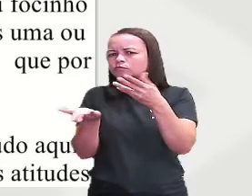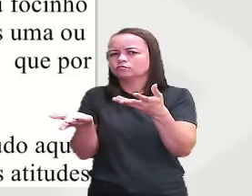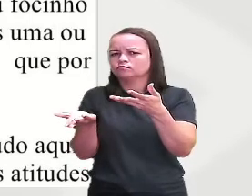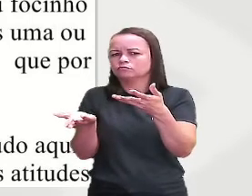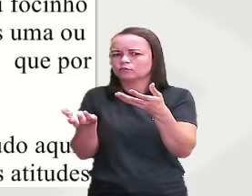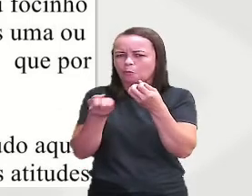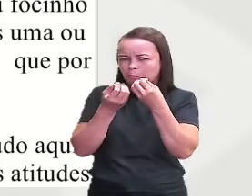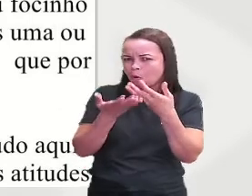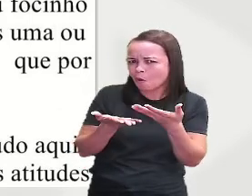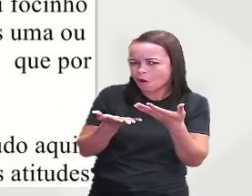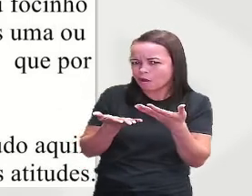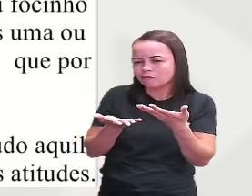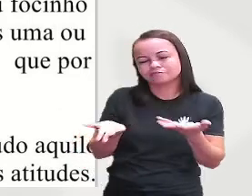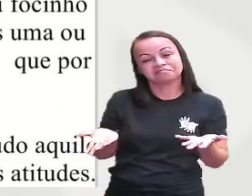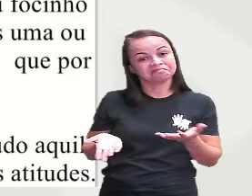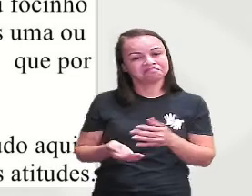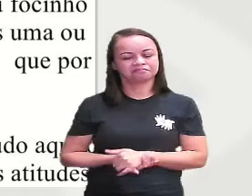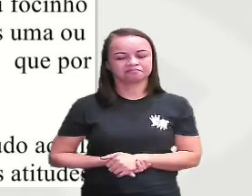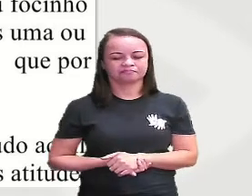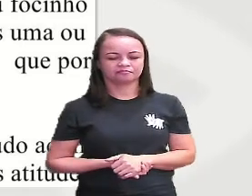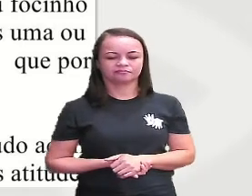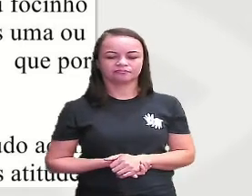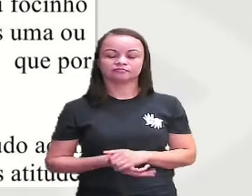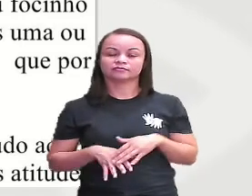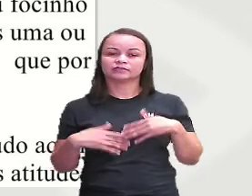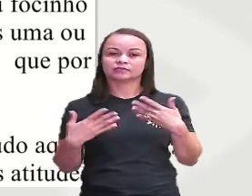uma boa ideia? Aí,